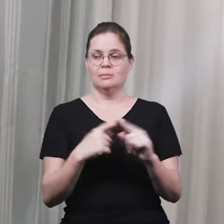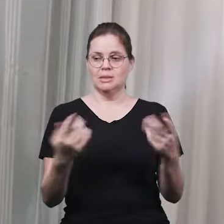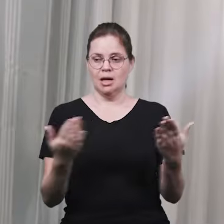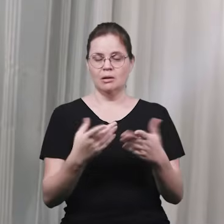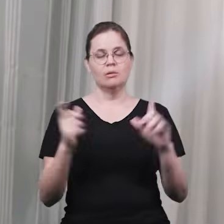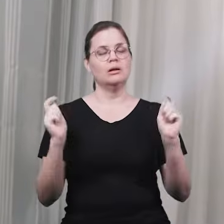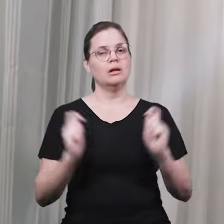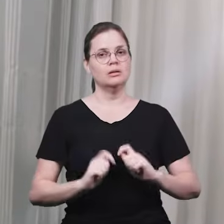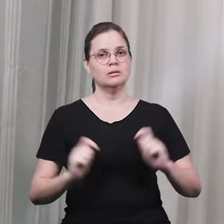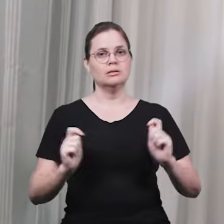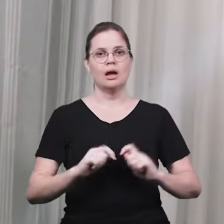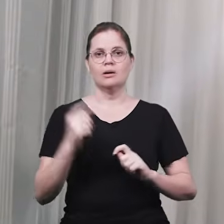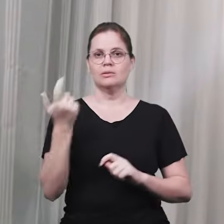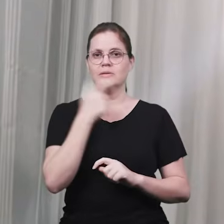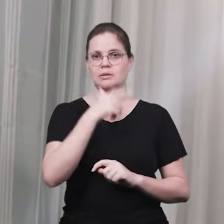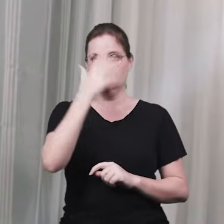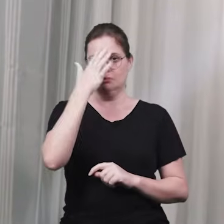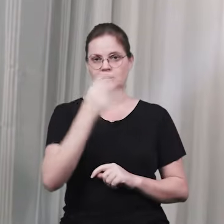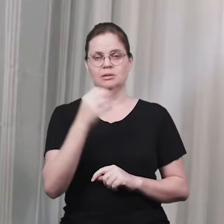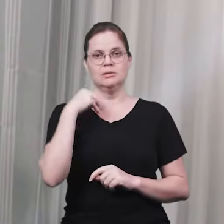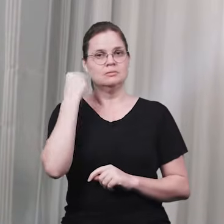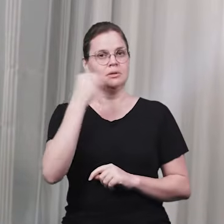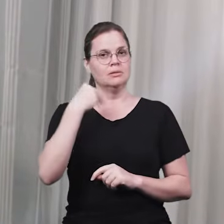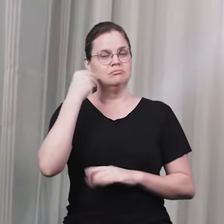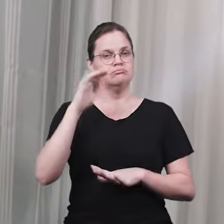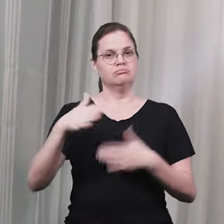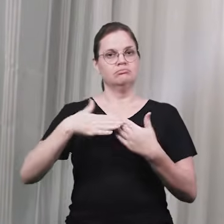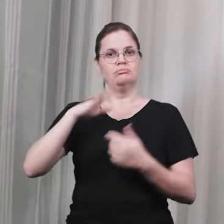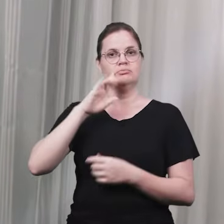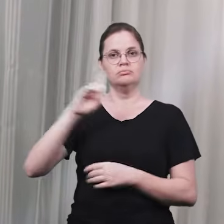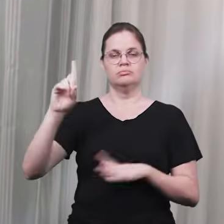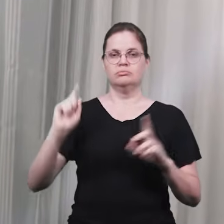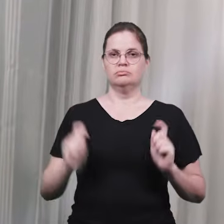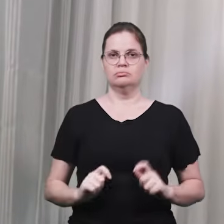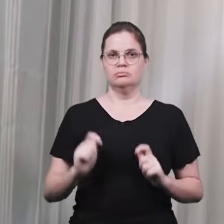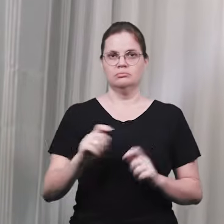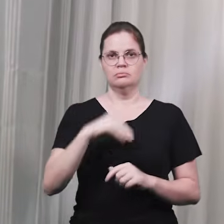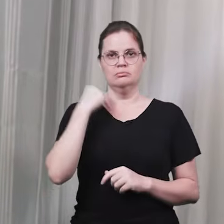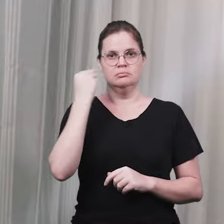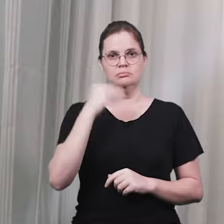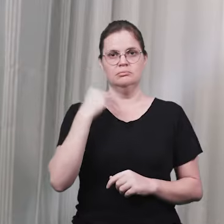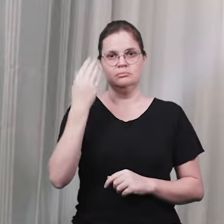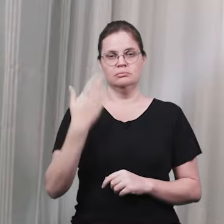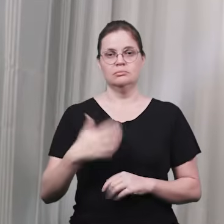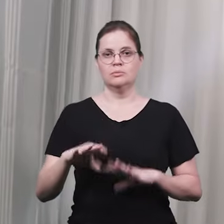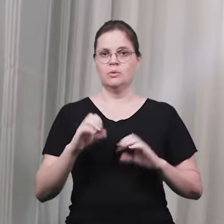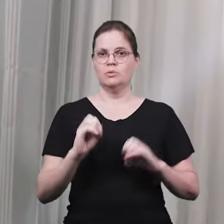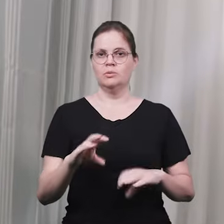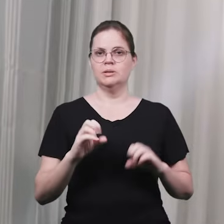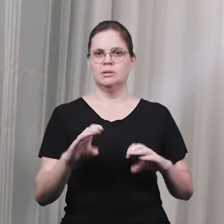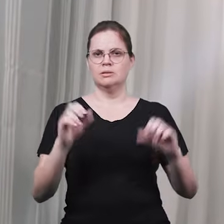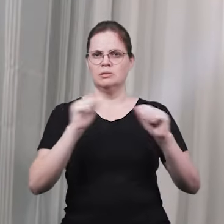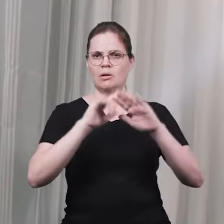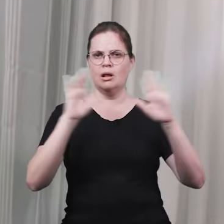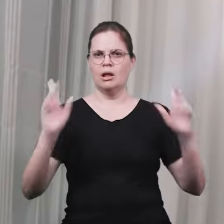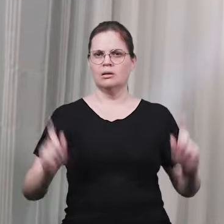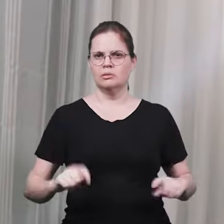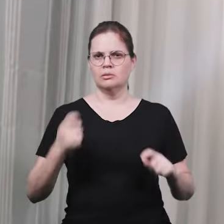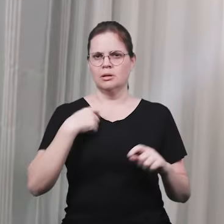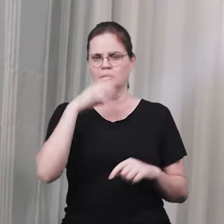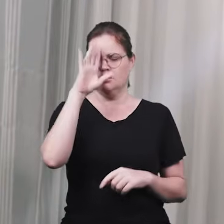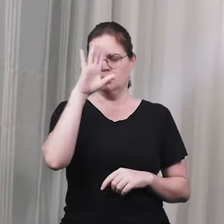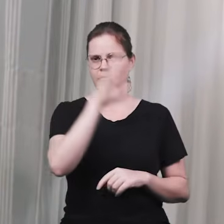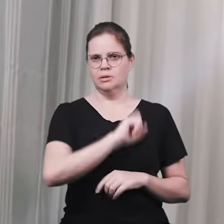aprender, compreender e viver experiências com Deus, experiências com ensino mais claro